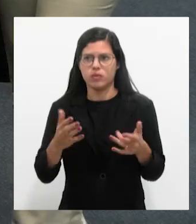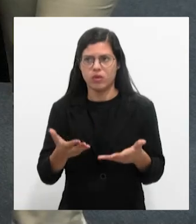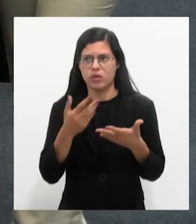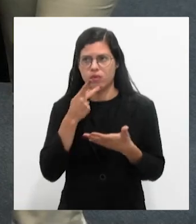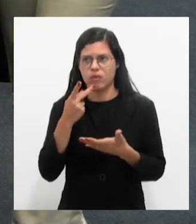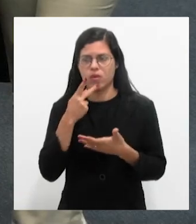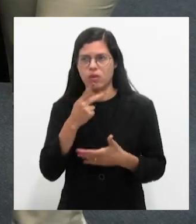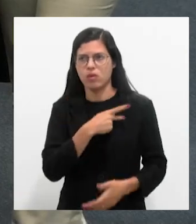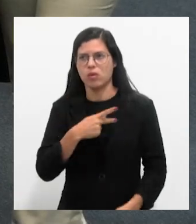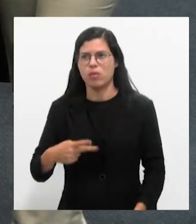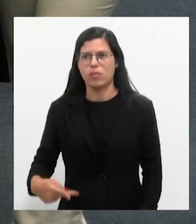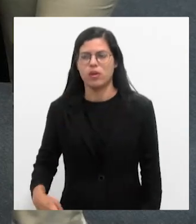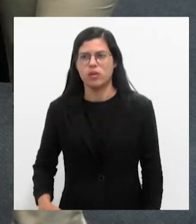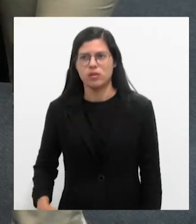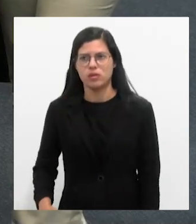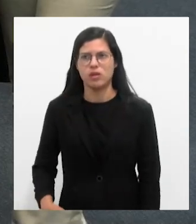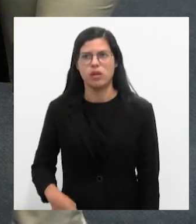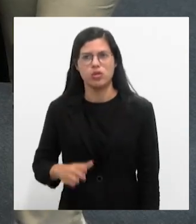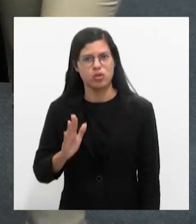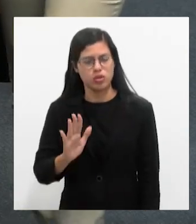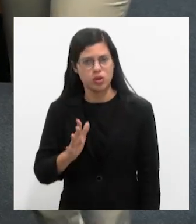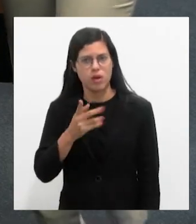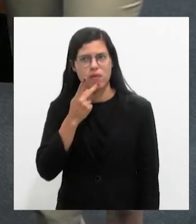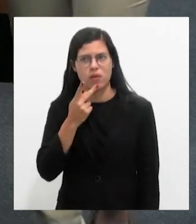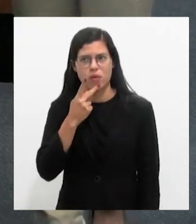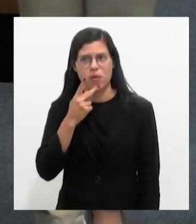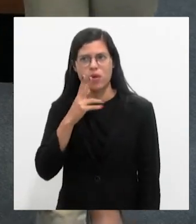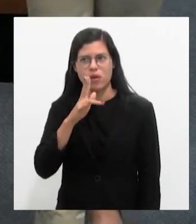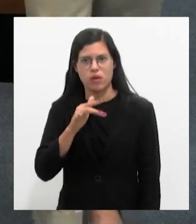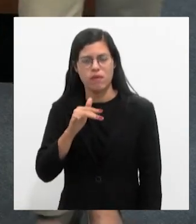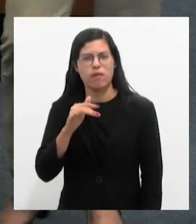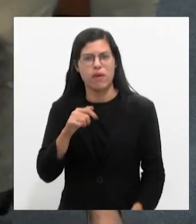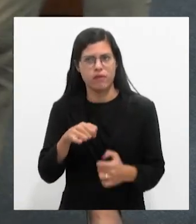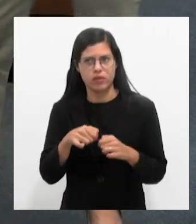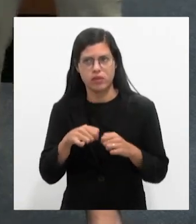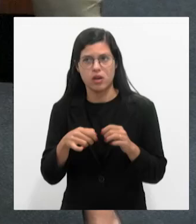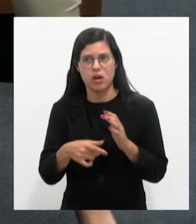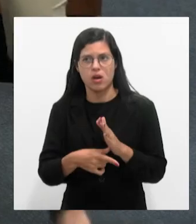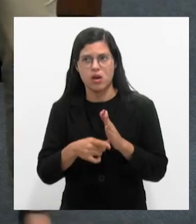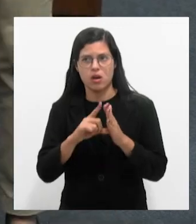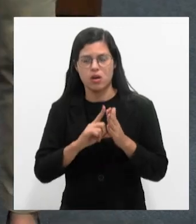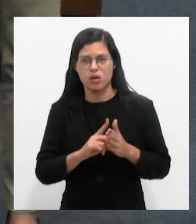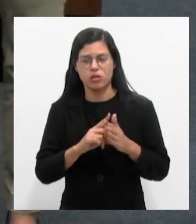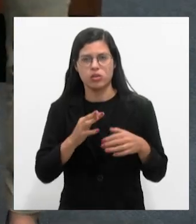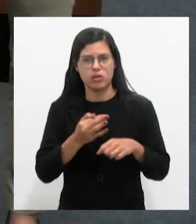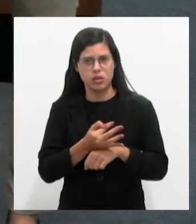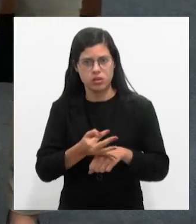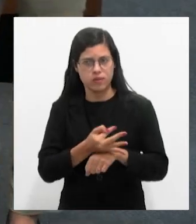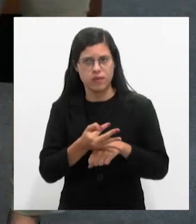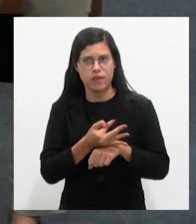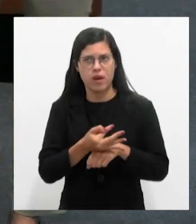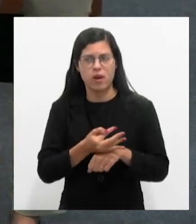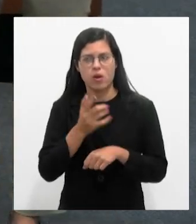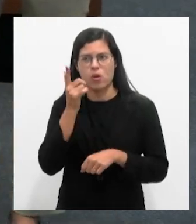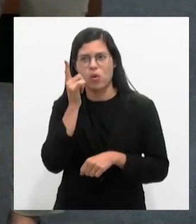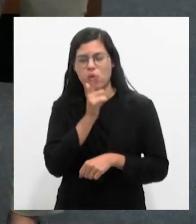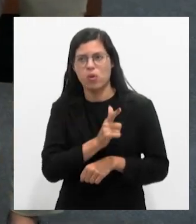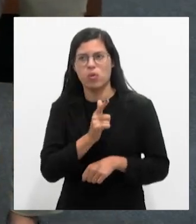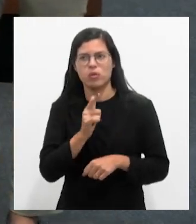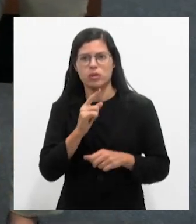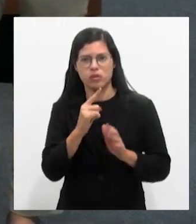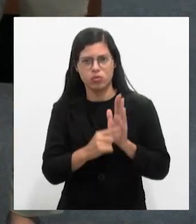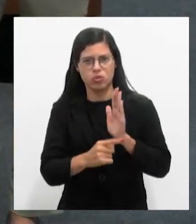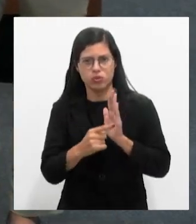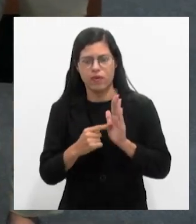que o presidente deu a palavra e vai cumprir, que antes do recesso a gente vai superar todos os vetos que estão pendentes na pauta.